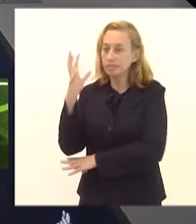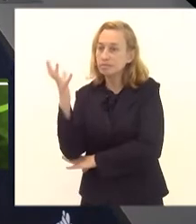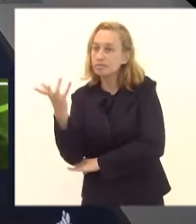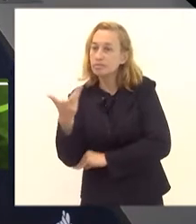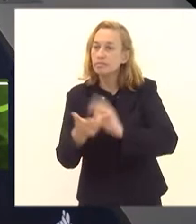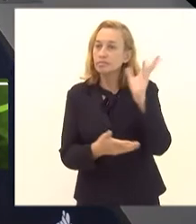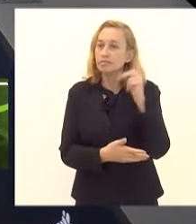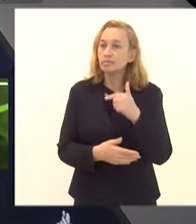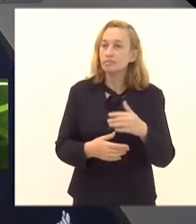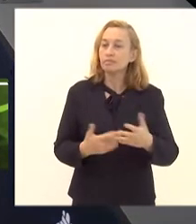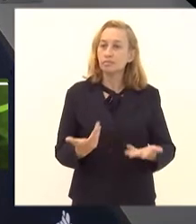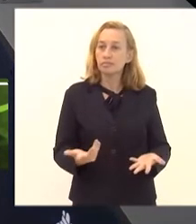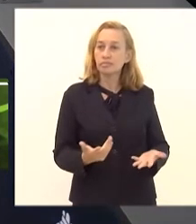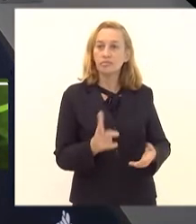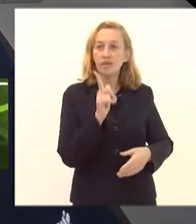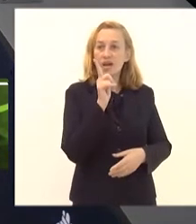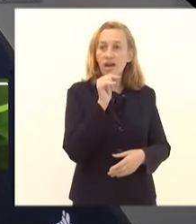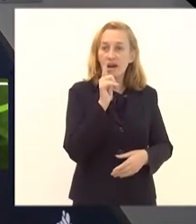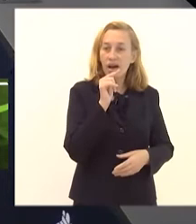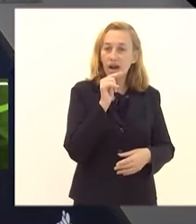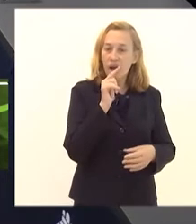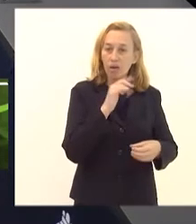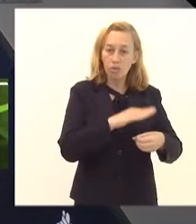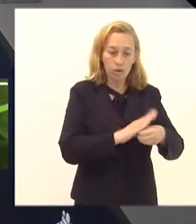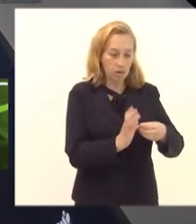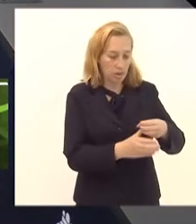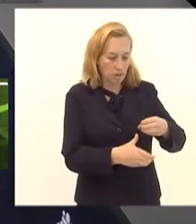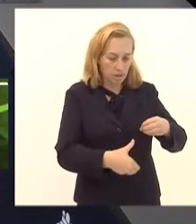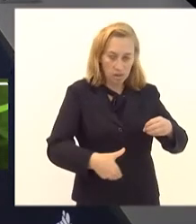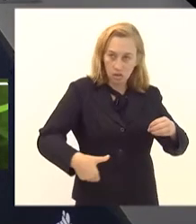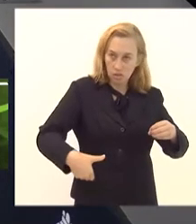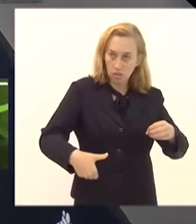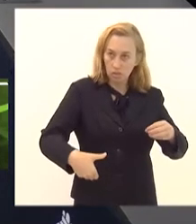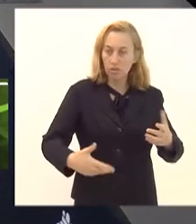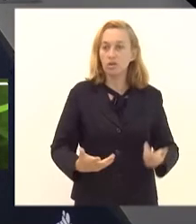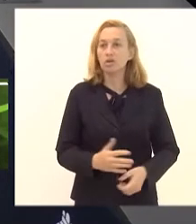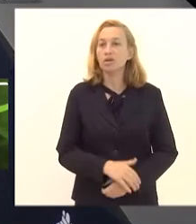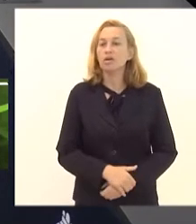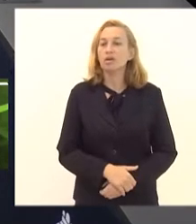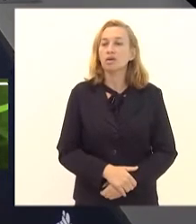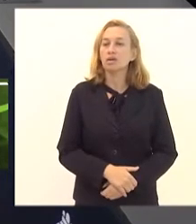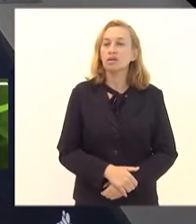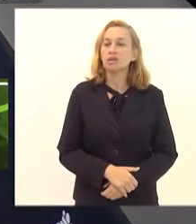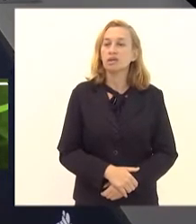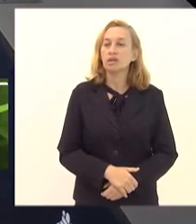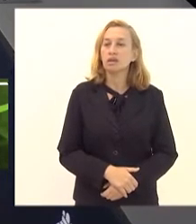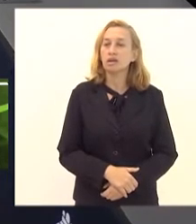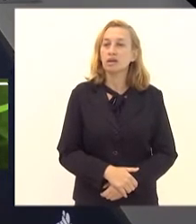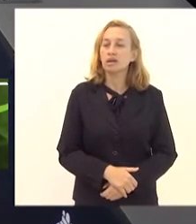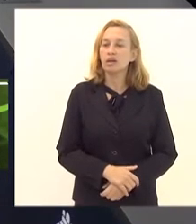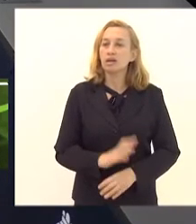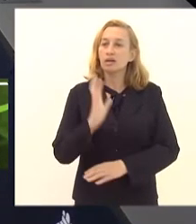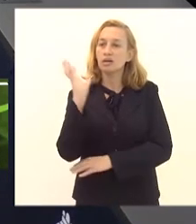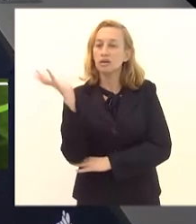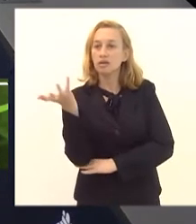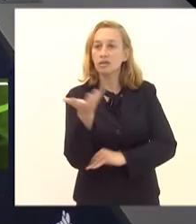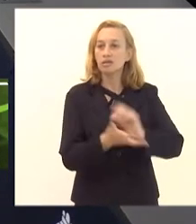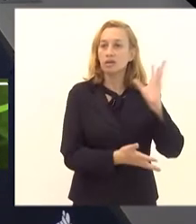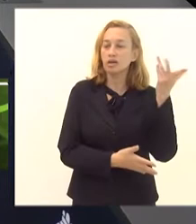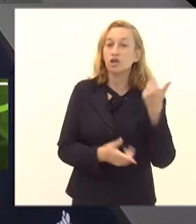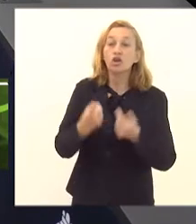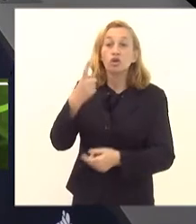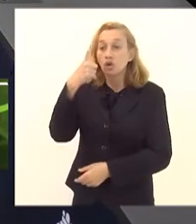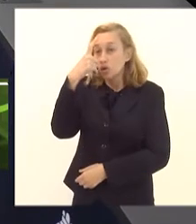Saneamento básico é água e esgoto. Saneamento ambiental contempla tudo. Resíduos